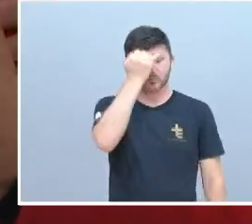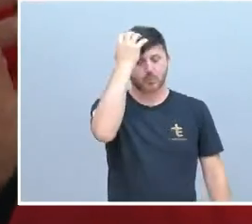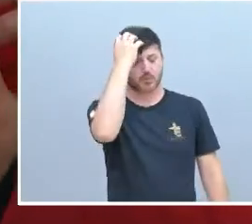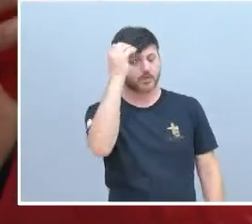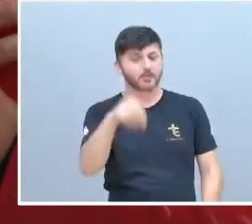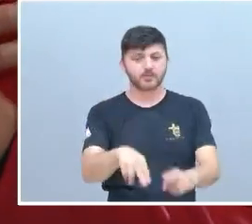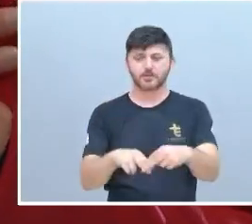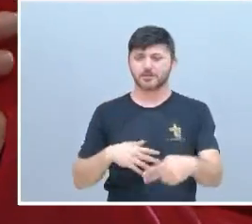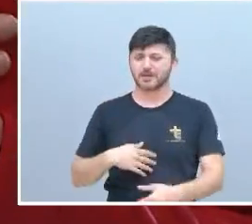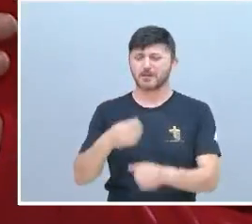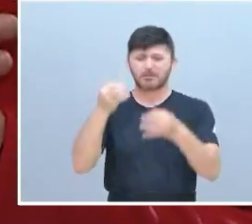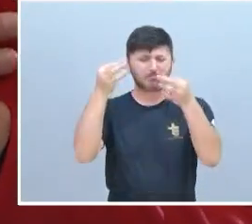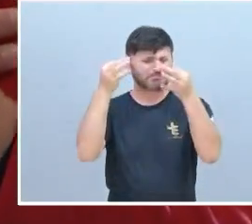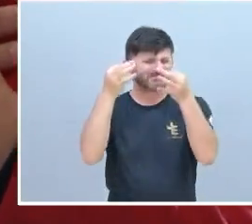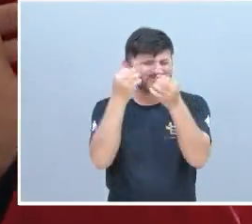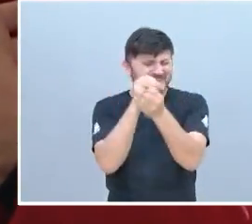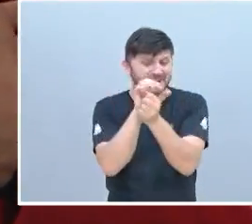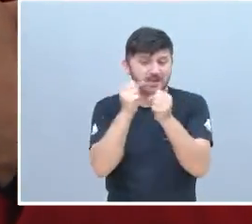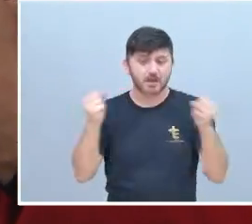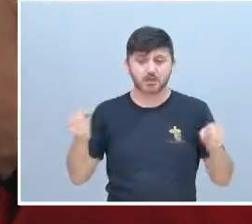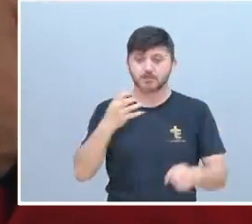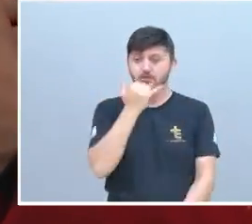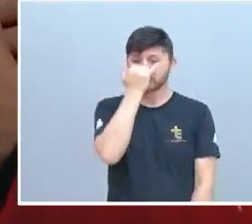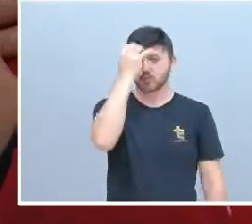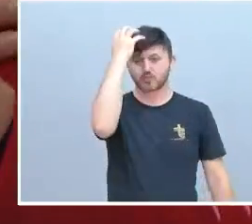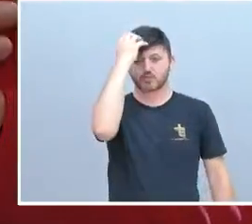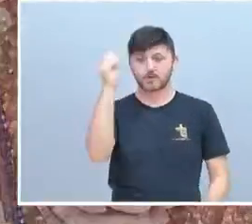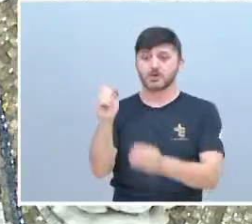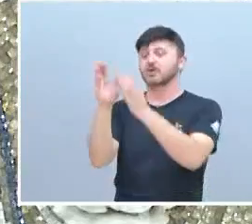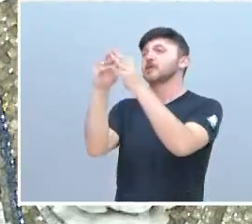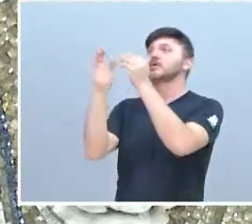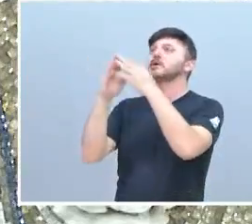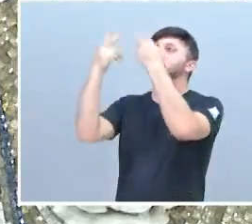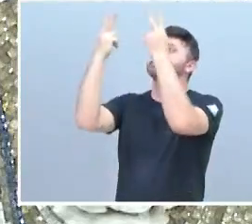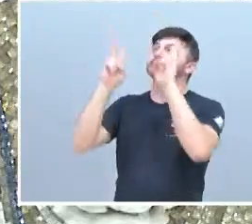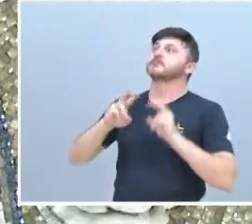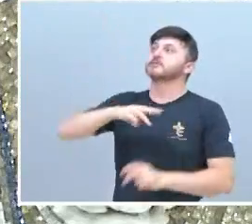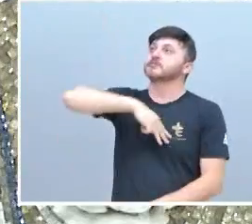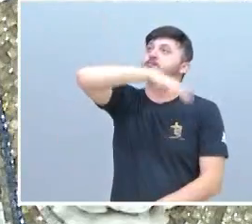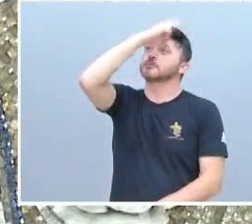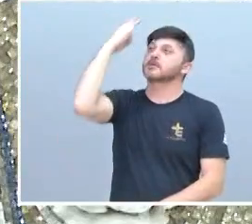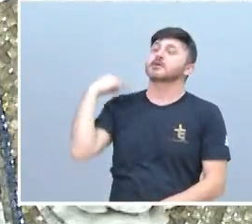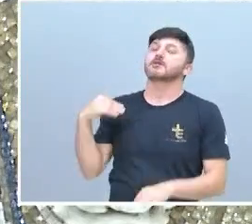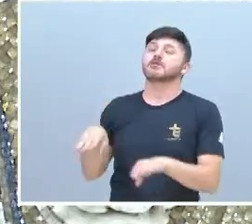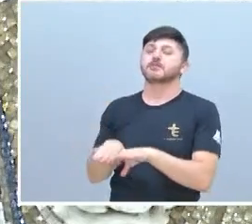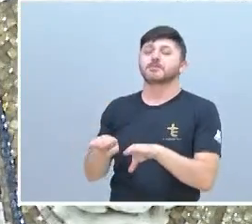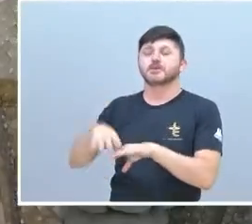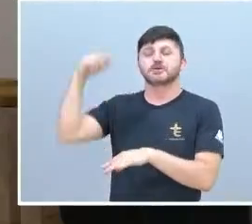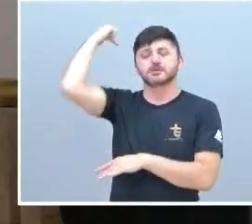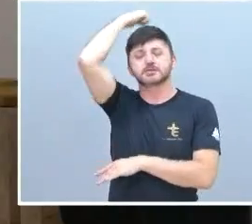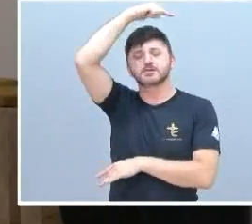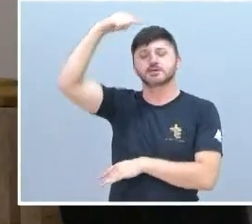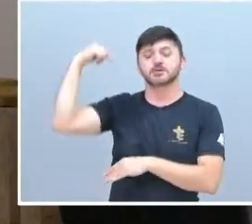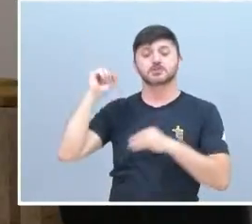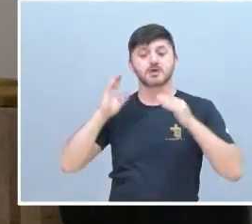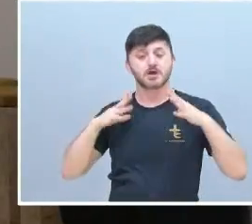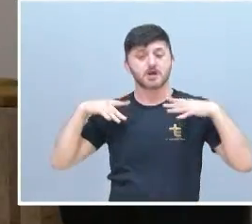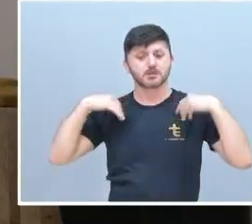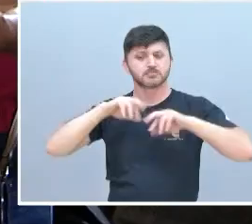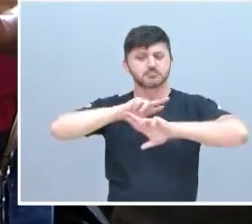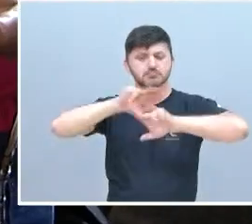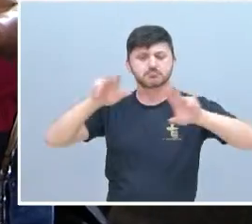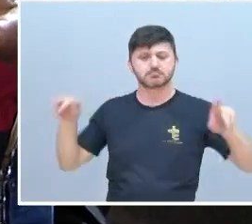culpa, minha tão grande culpa, e peço a Virgem Maria, aos anjos e